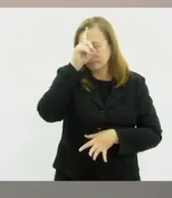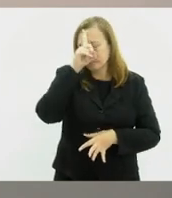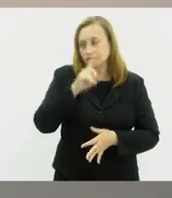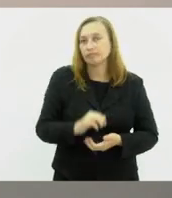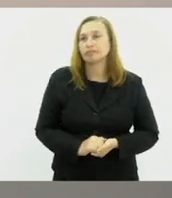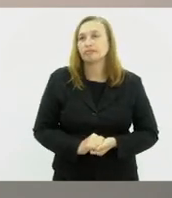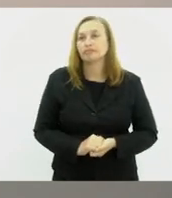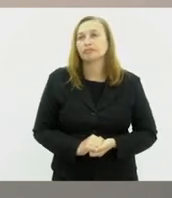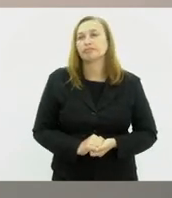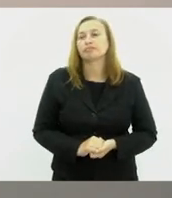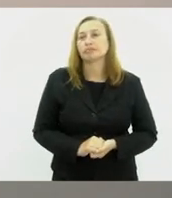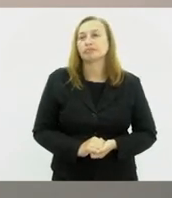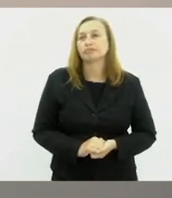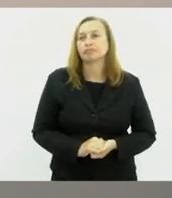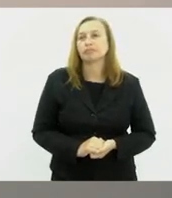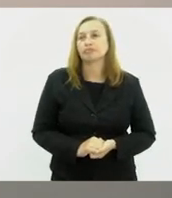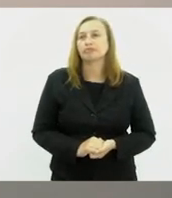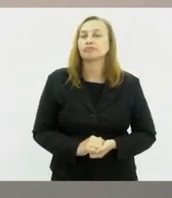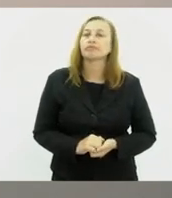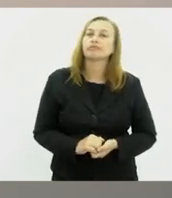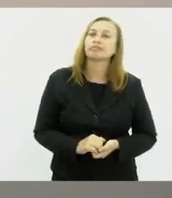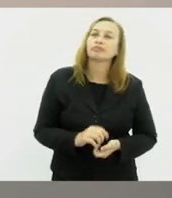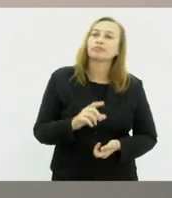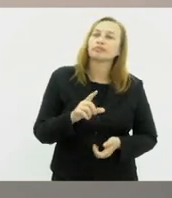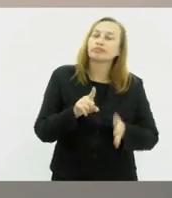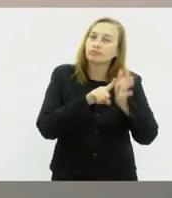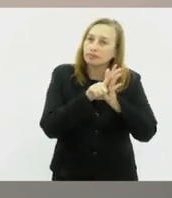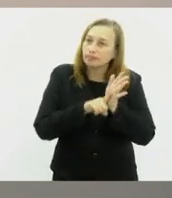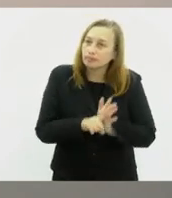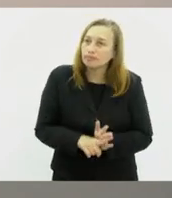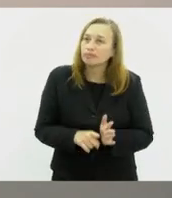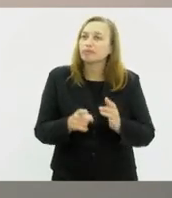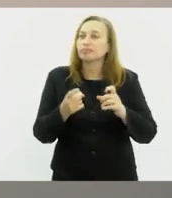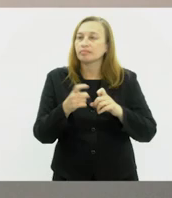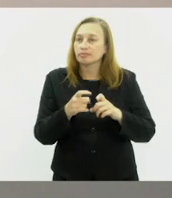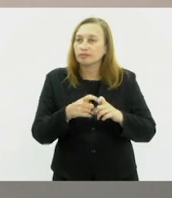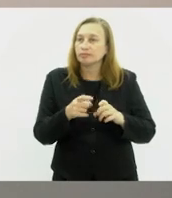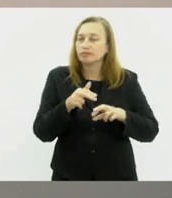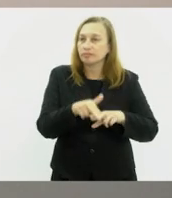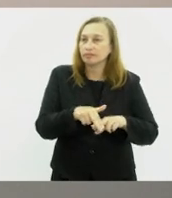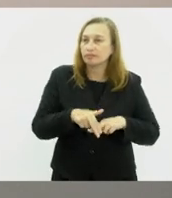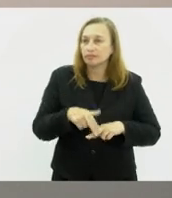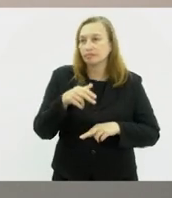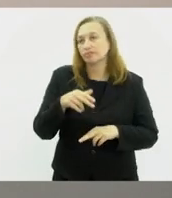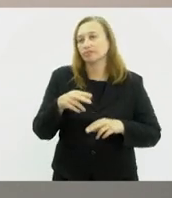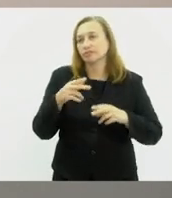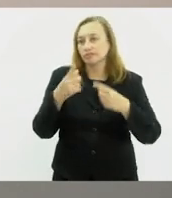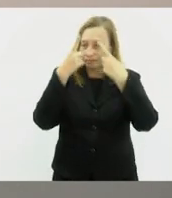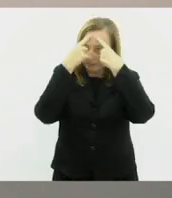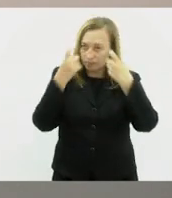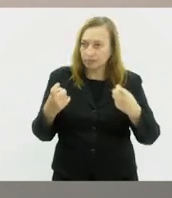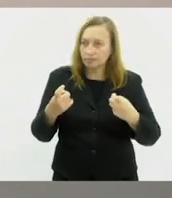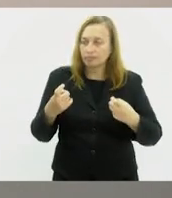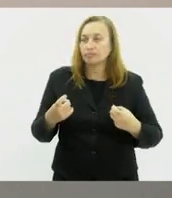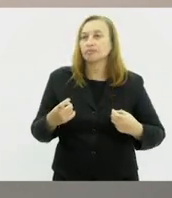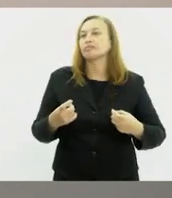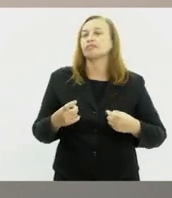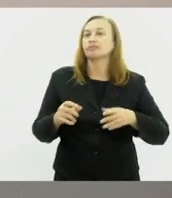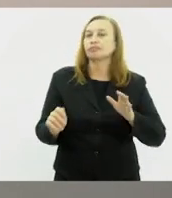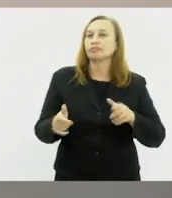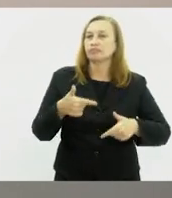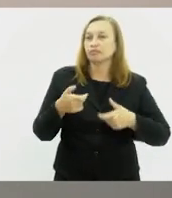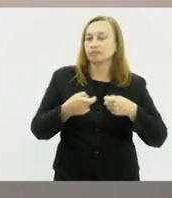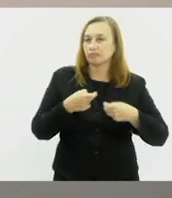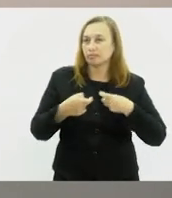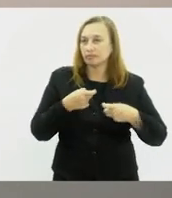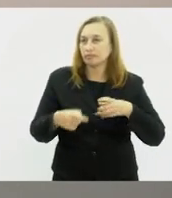local de consultas médicas de exames né Por conta dessa violência armada que é gerada pela guerras drogas Então essas